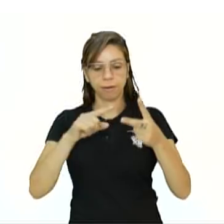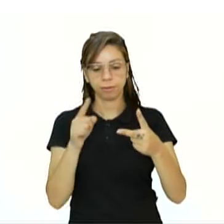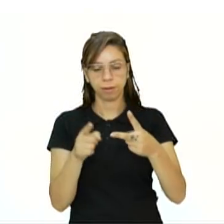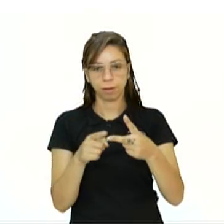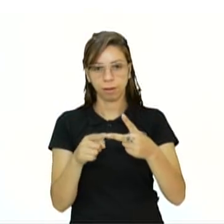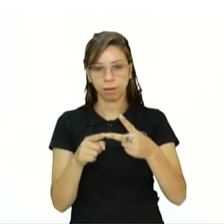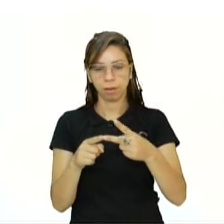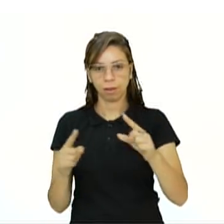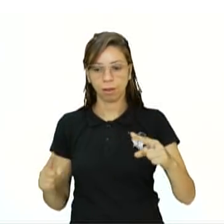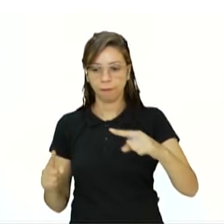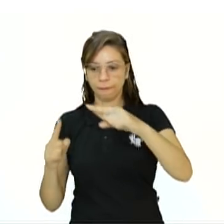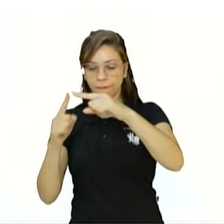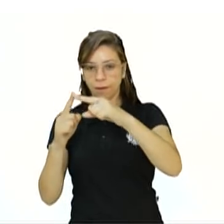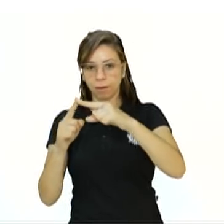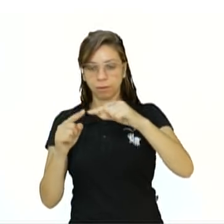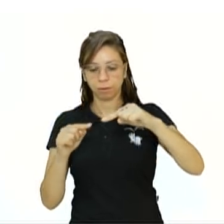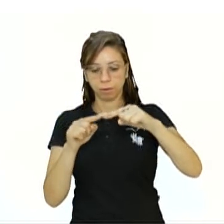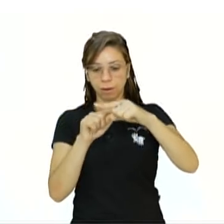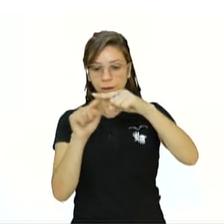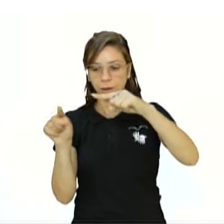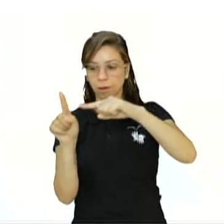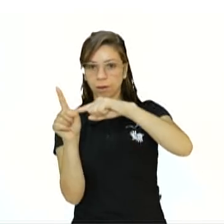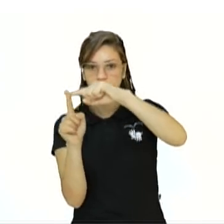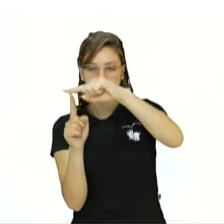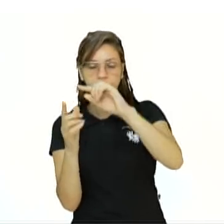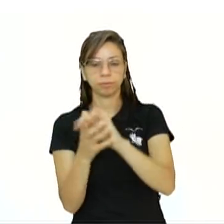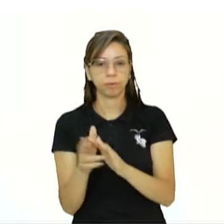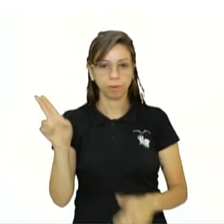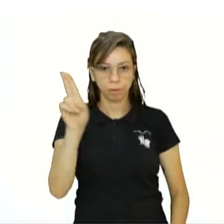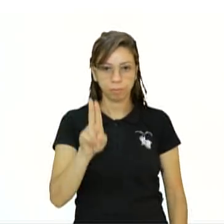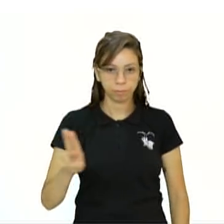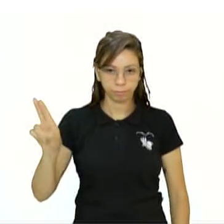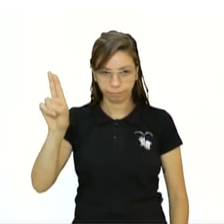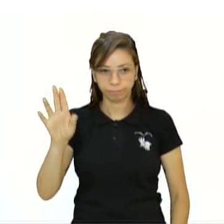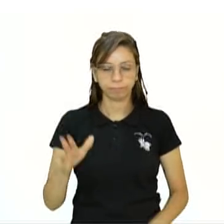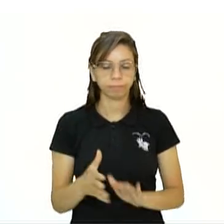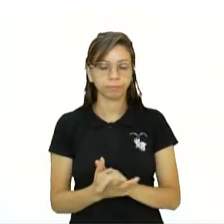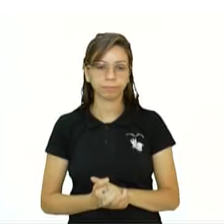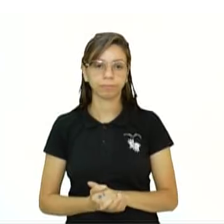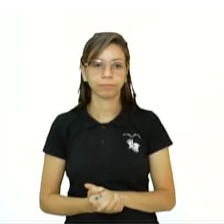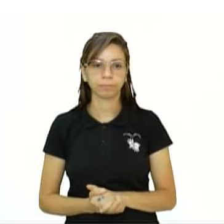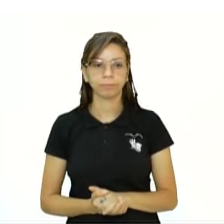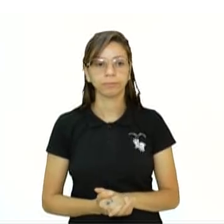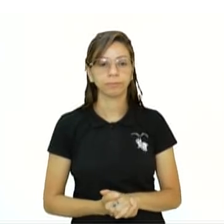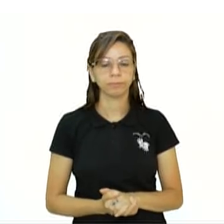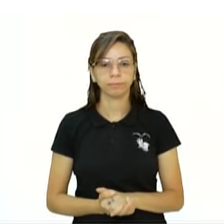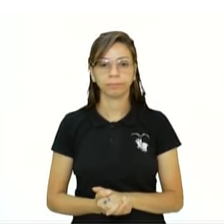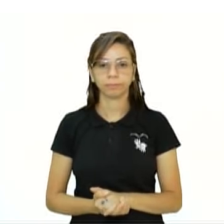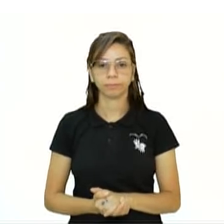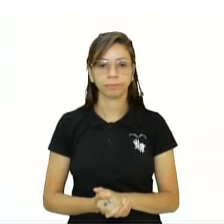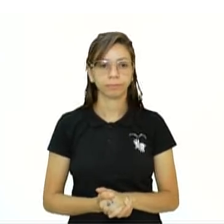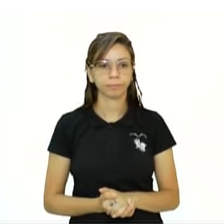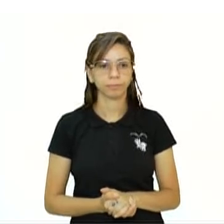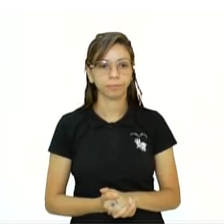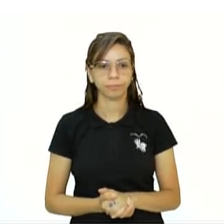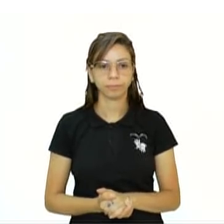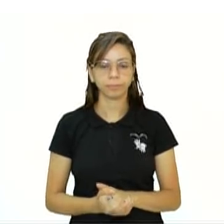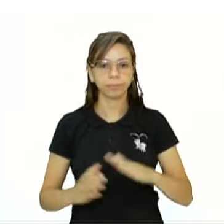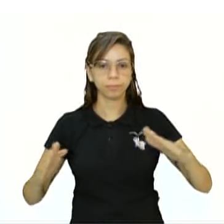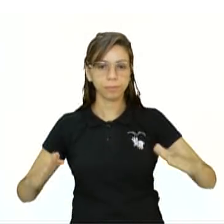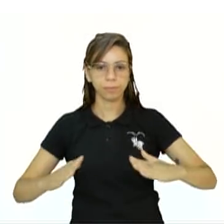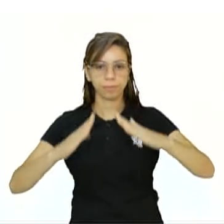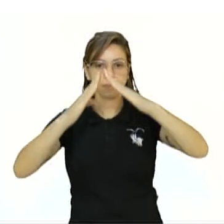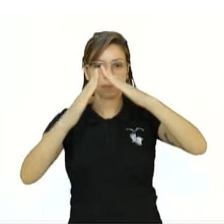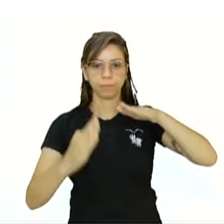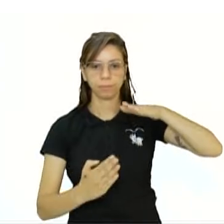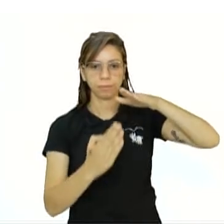a aula passada? Vamos utilizar esses sólidos então. Olhando aqui, ó, a pirâmide de